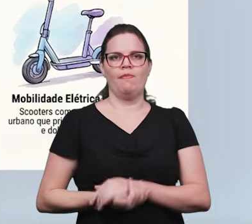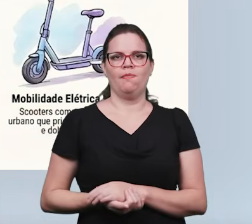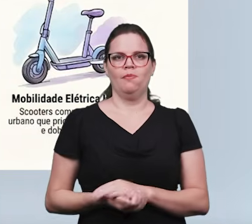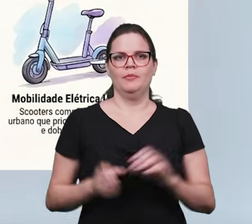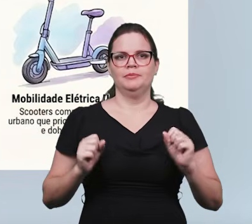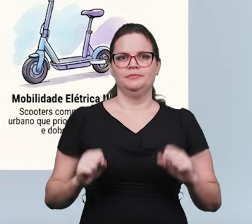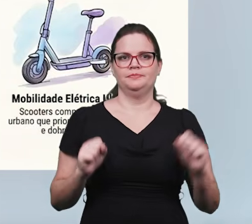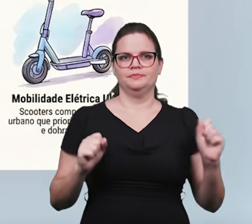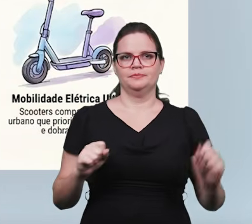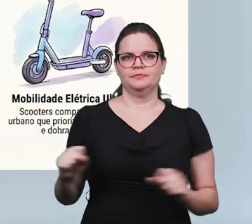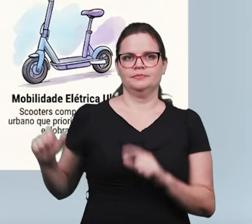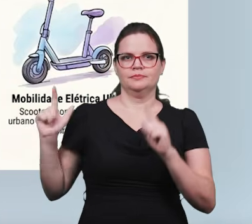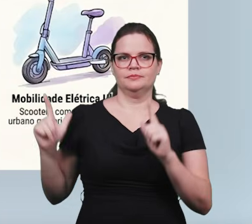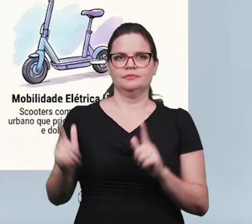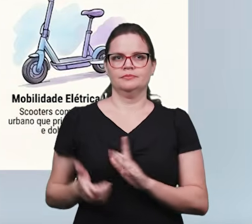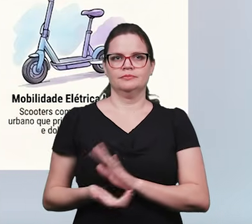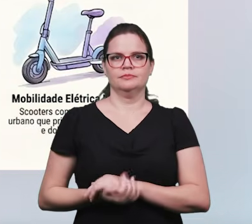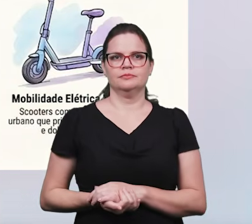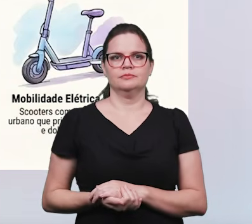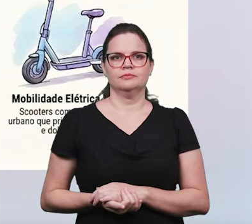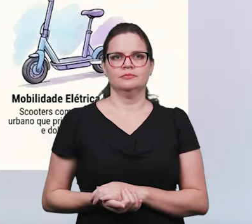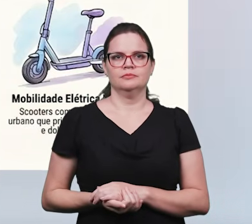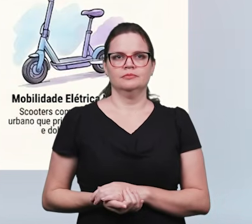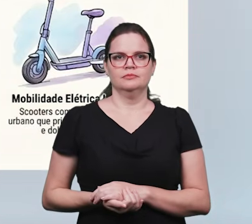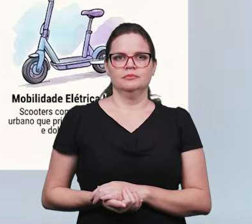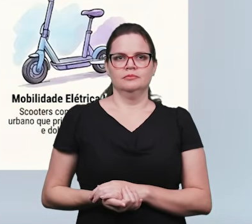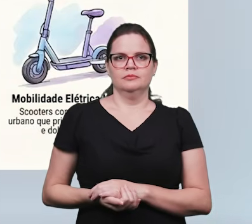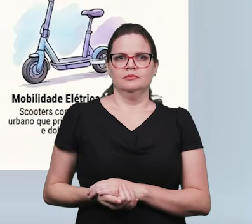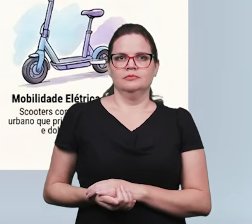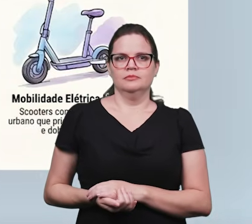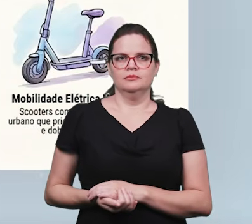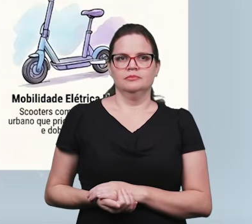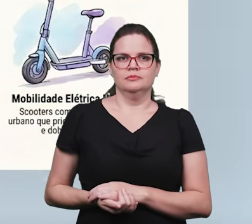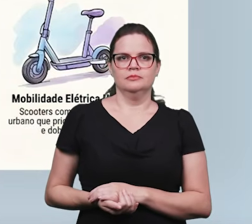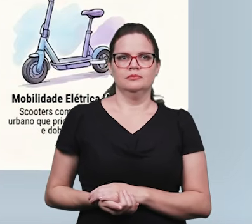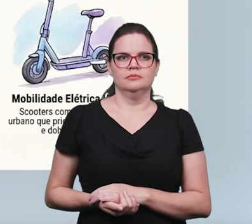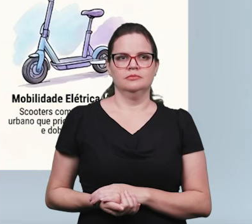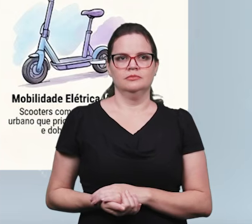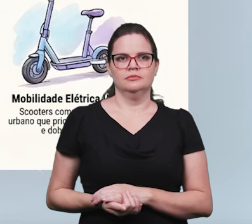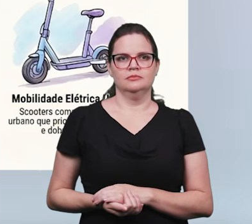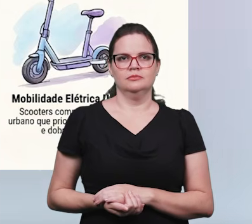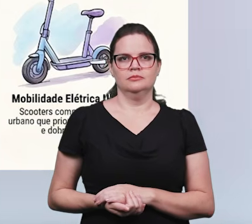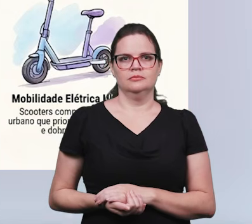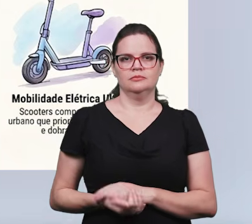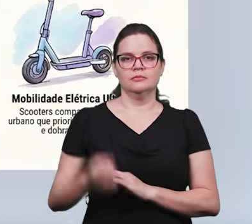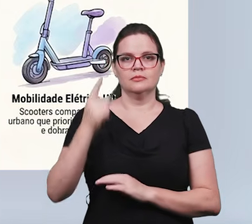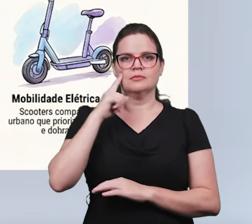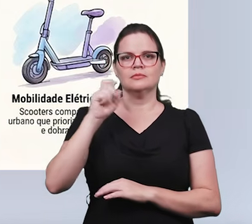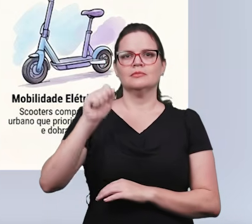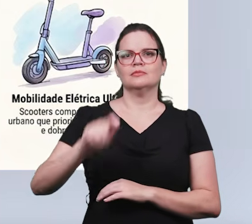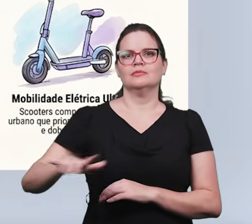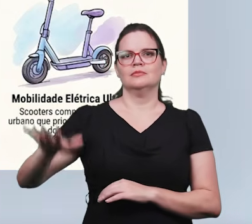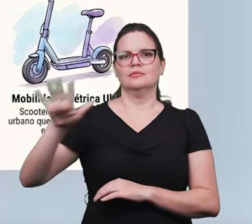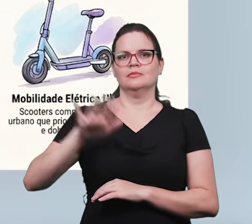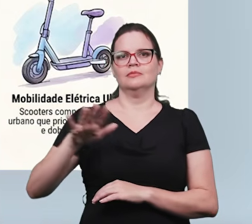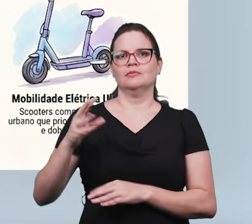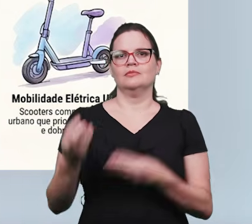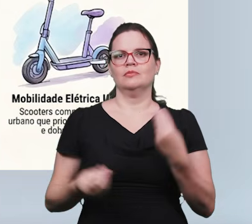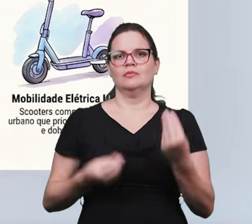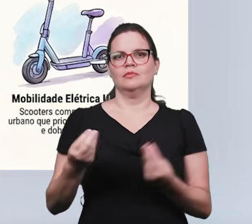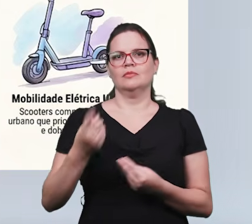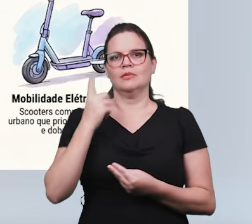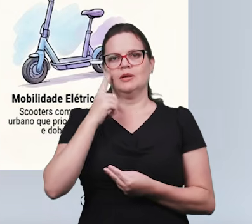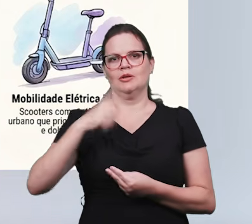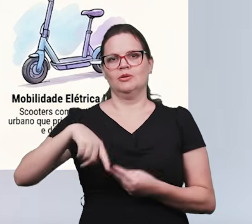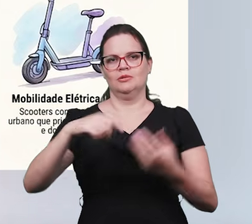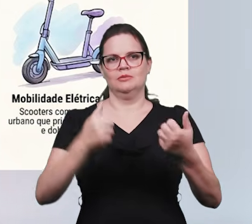Podemos passar para o próximo slide, que essa aí nós podemos É um panorama, né? É um panorama de toda a parte que a